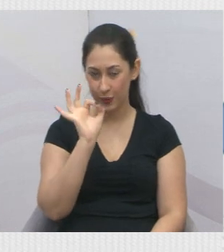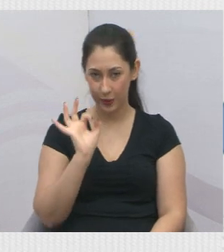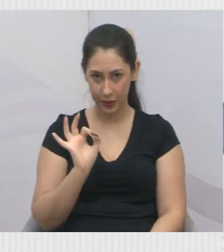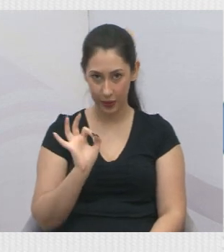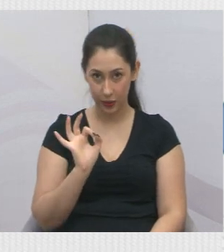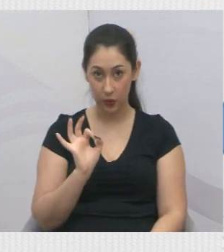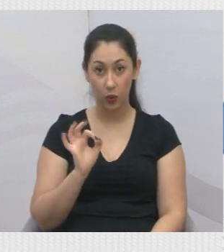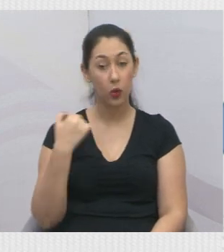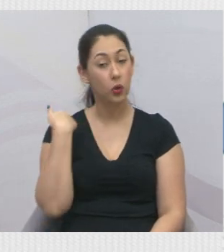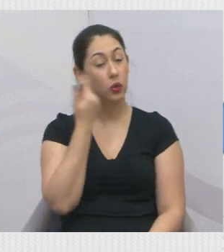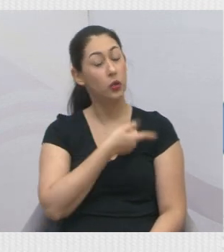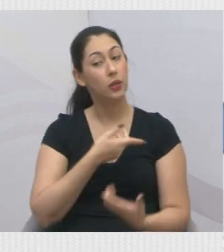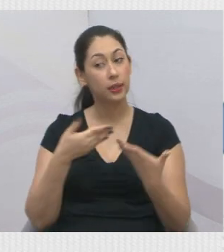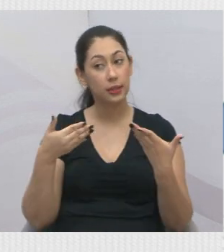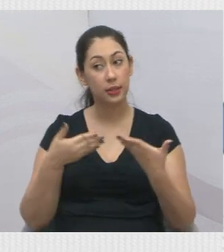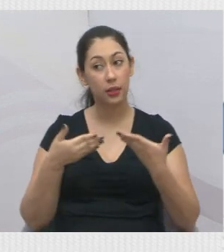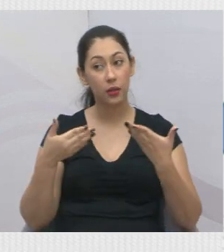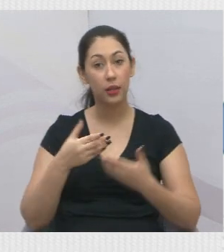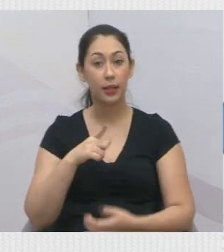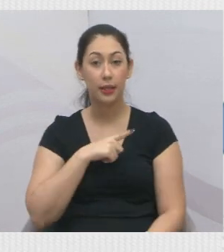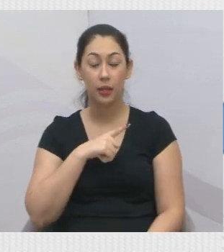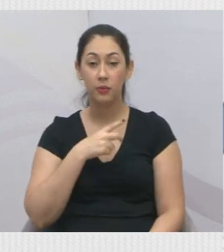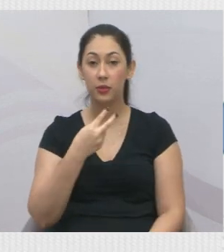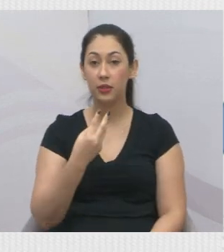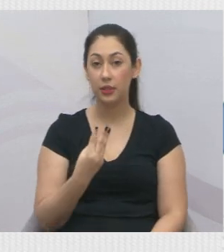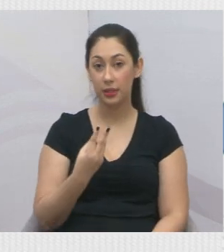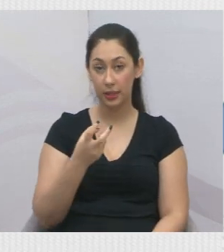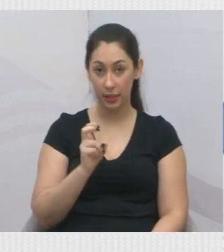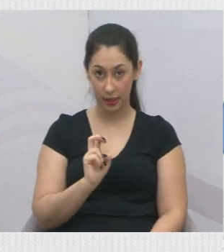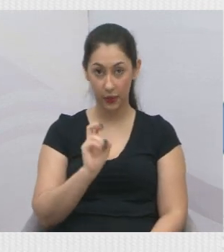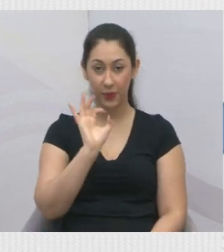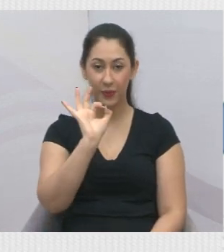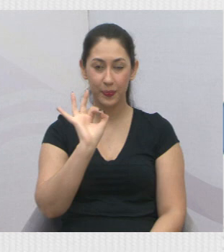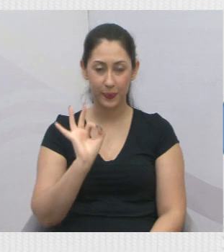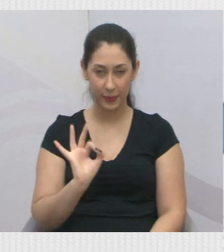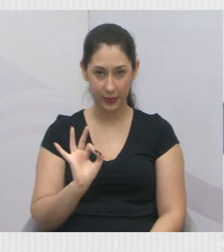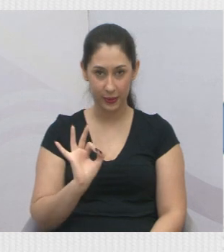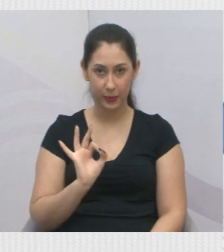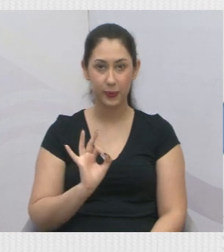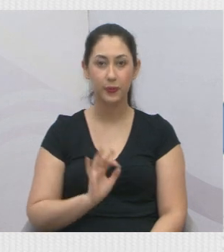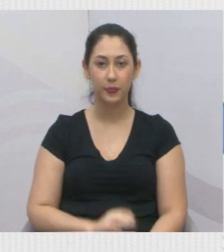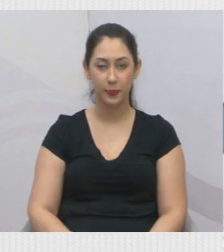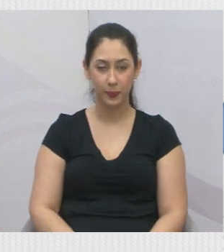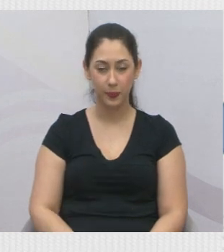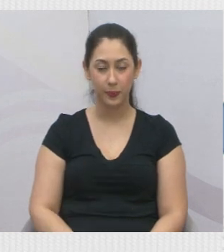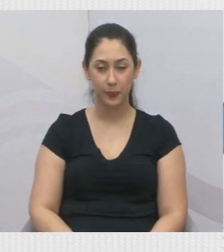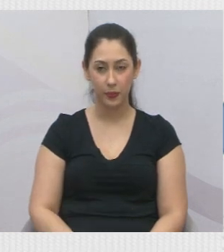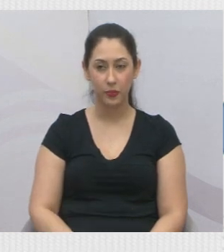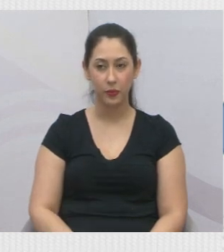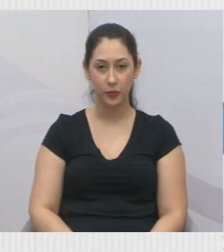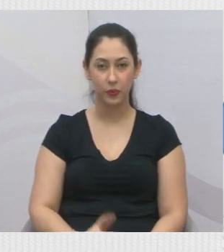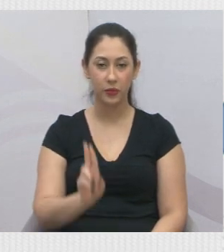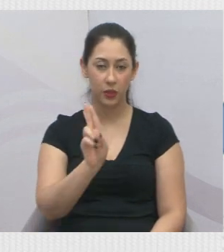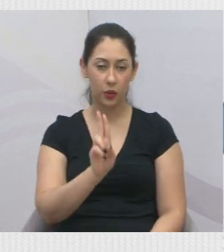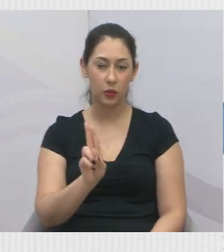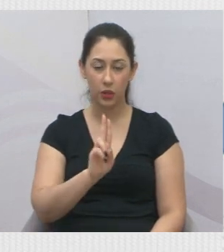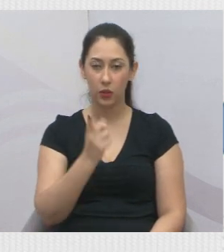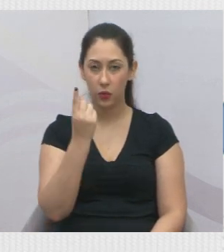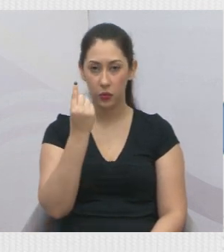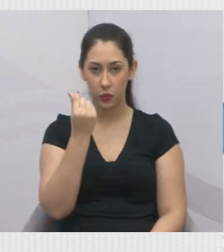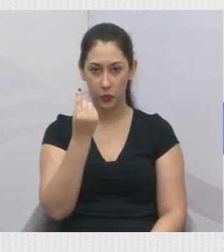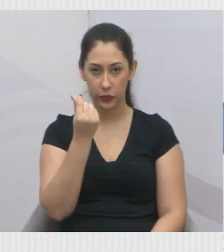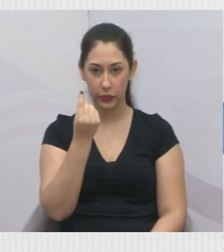48,60%. E nós, neste momento, estamos com 35,08% sobre a receita corrente líquida.